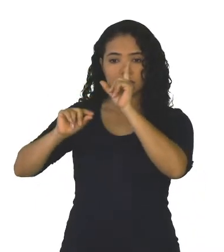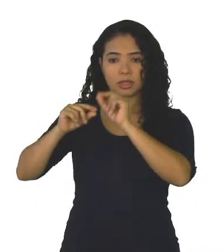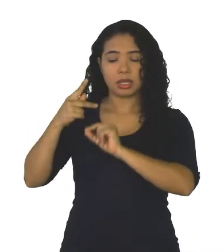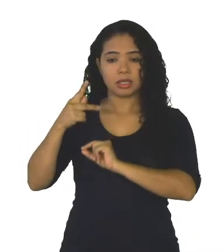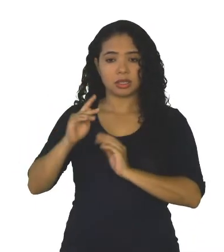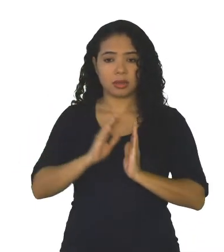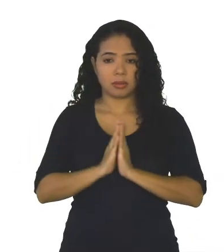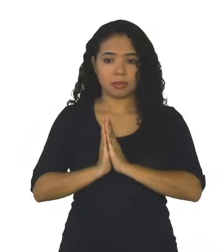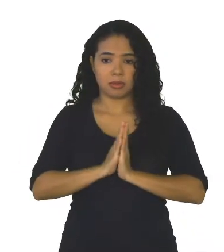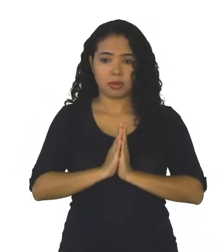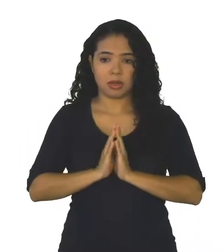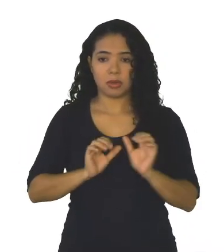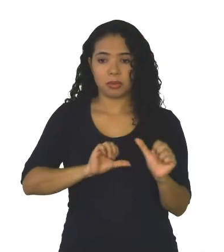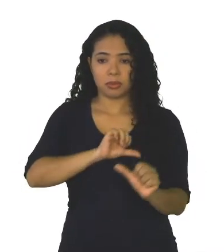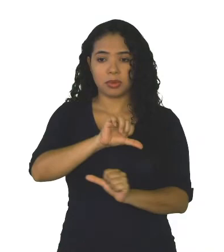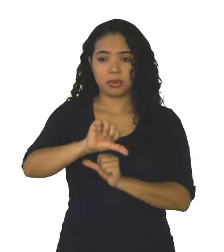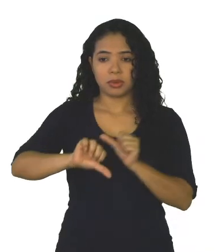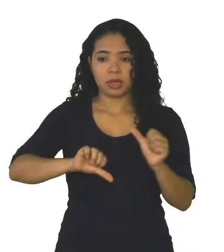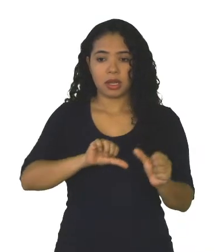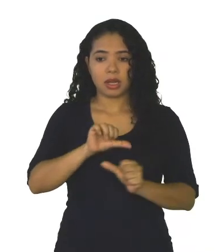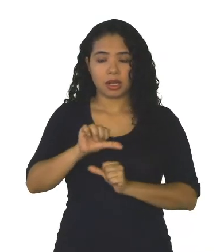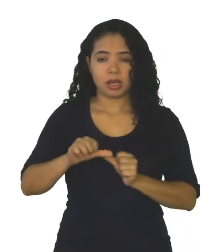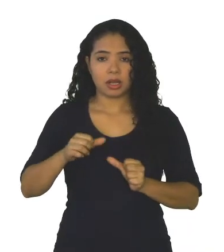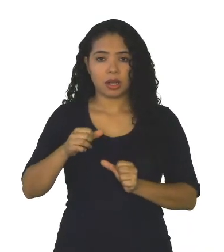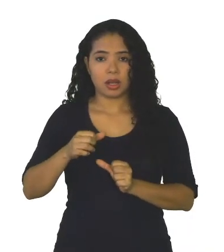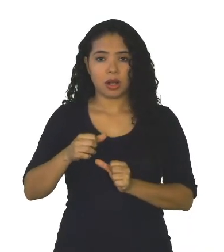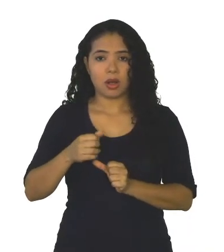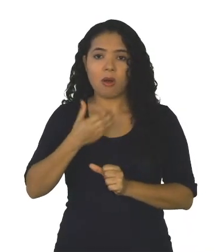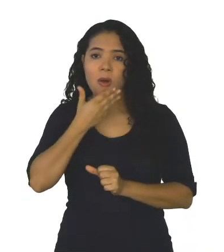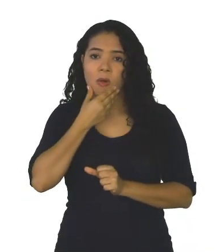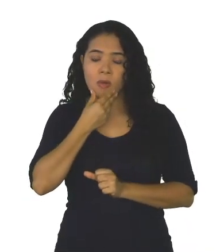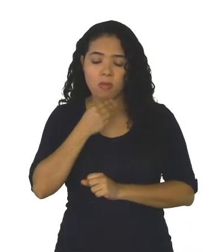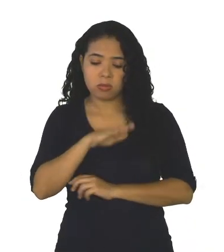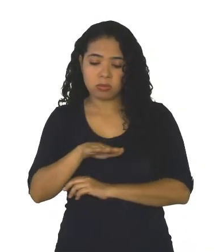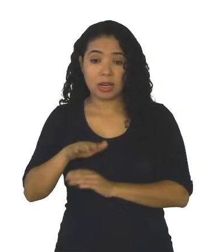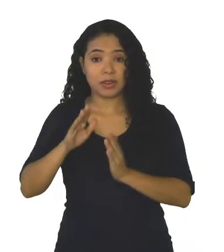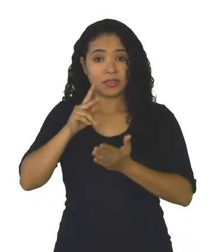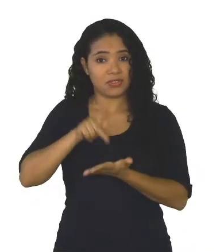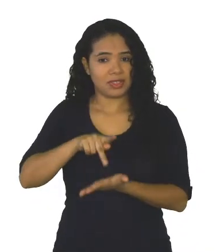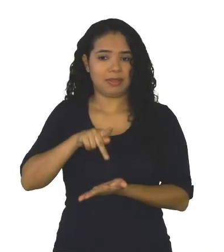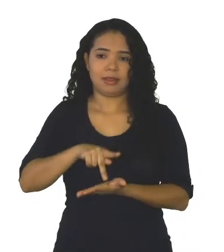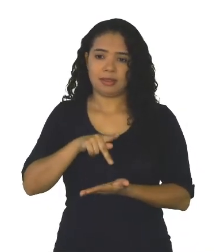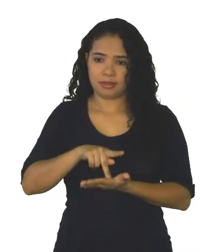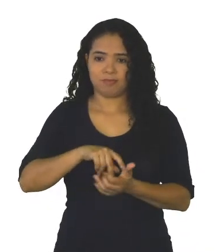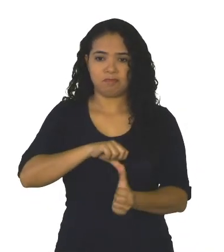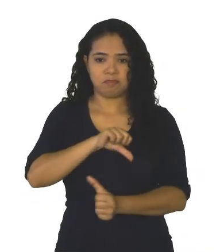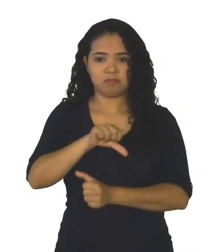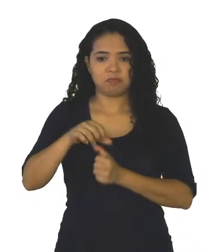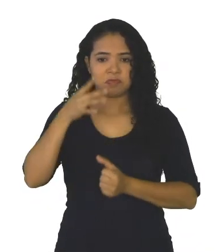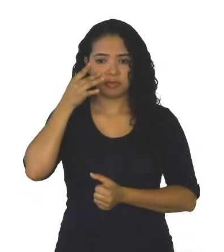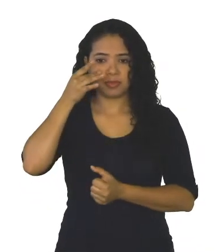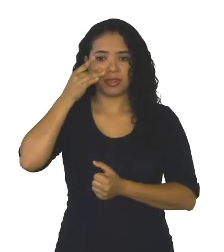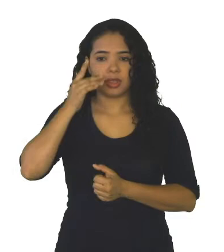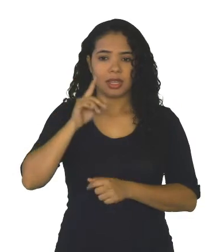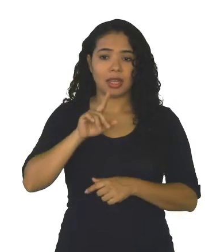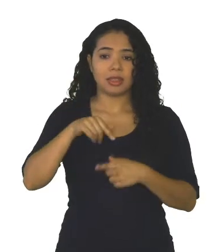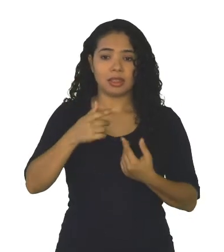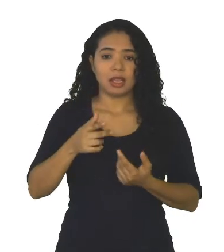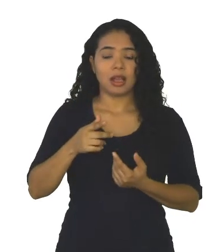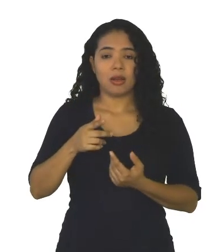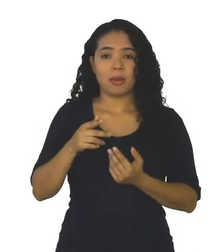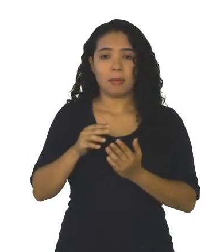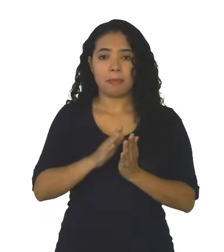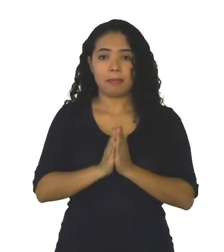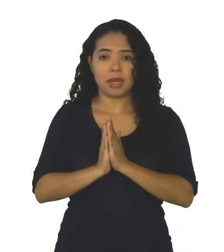boneco virasse um menino de verdade. E enquanto Gepeto dormia, Pinóquio recebeu a visita da